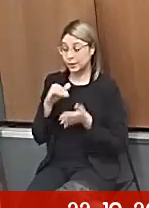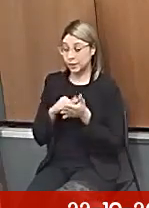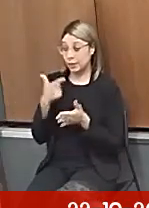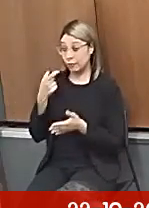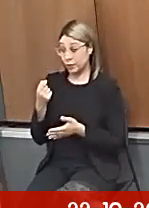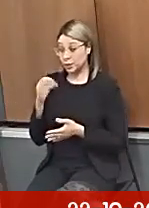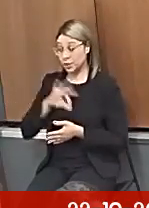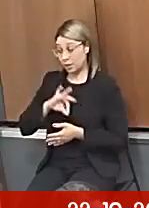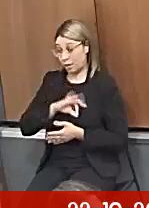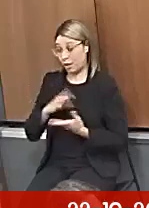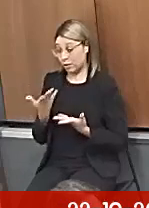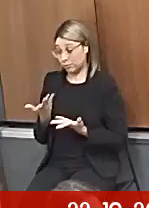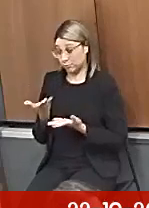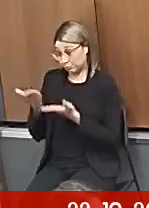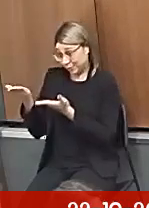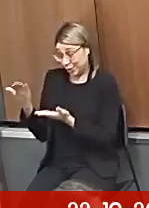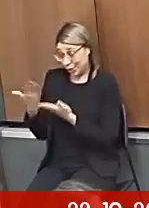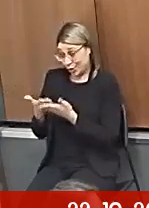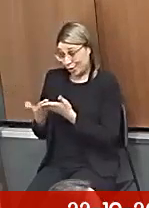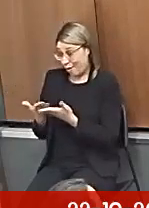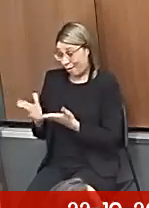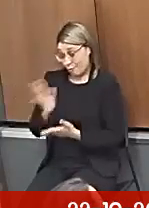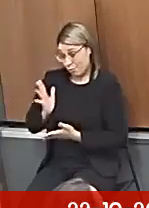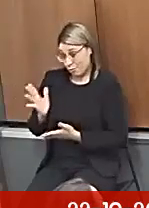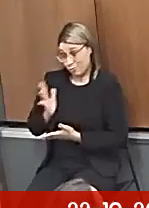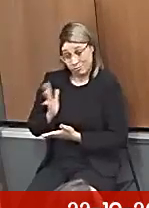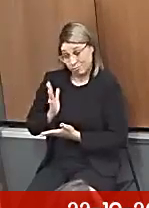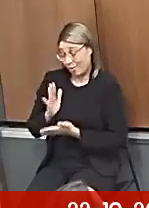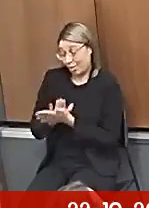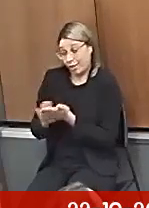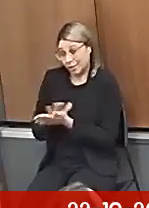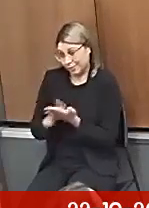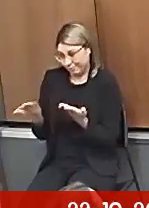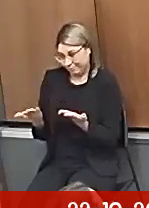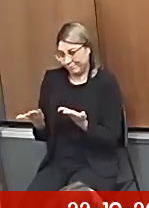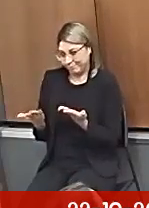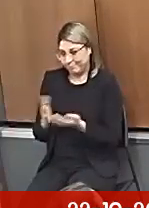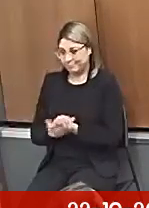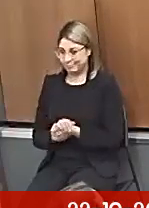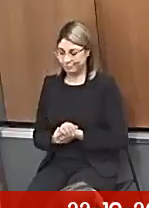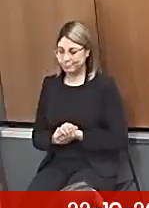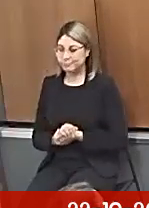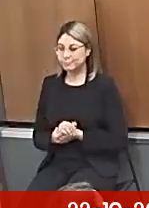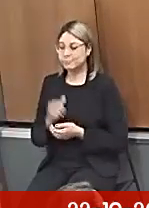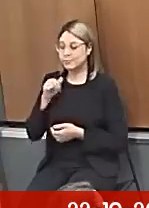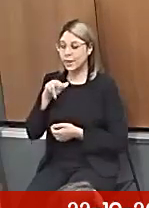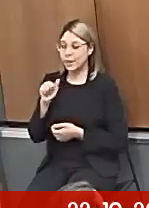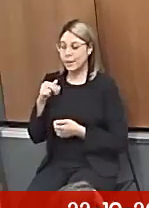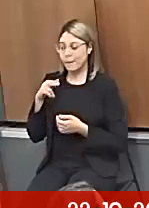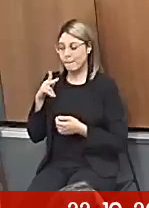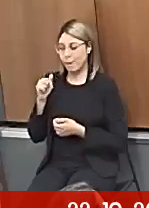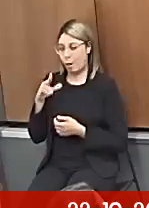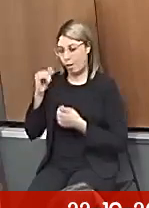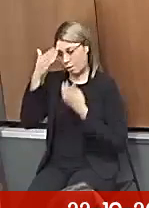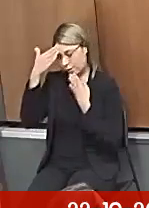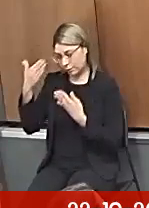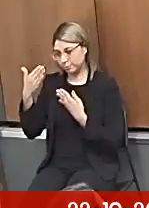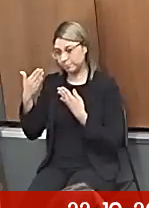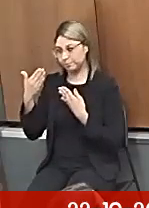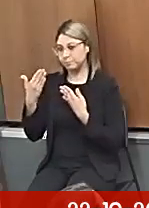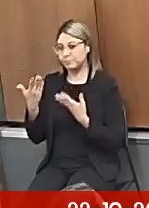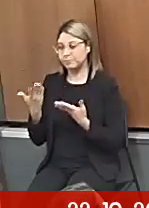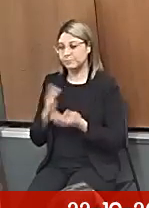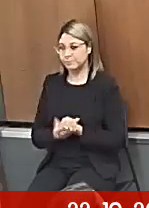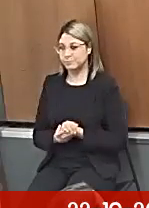o que, que isso é para eles? Colégio? Nada, não é nada. Ana Paula, muito obrigado pela sua fala. Vou até aqui